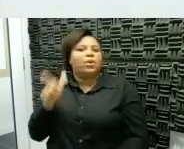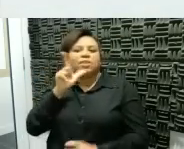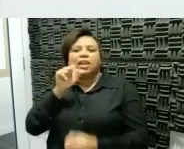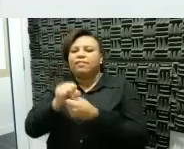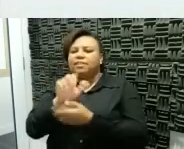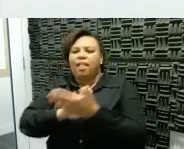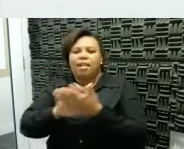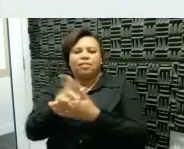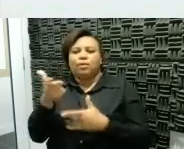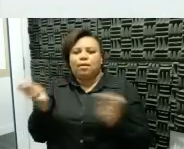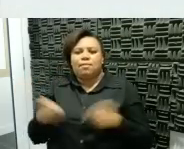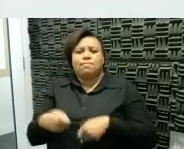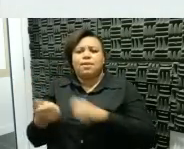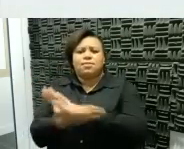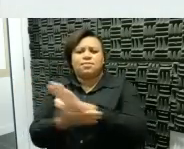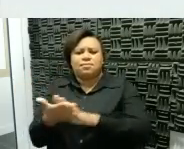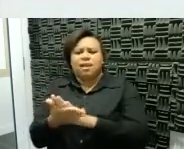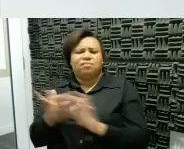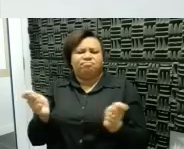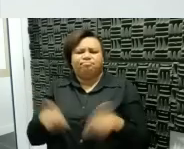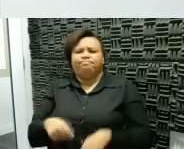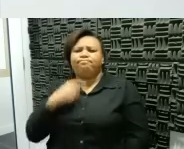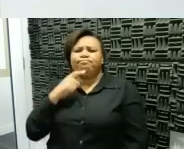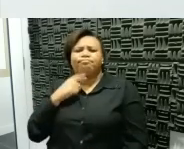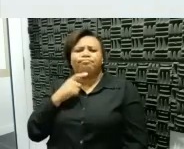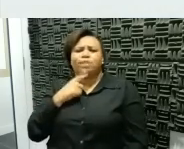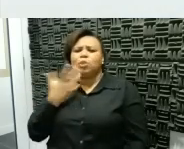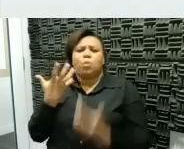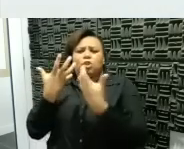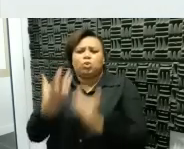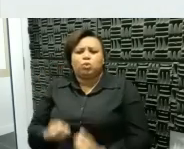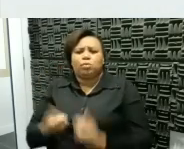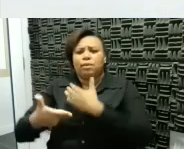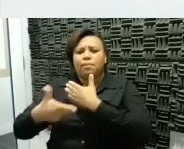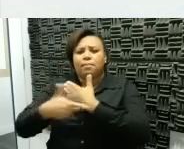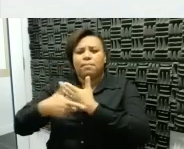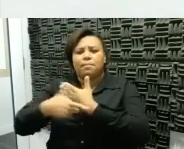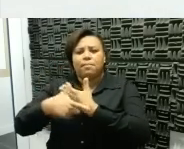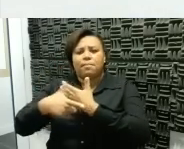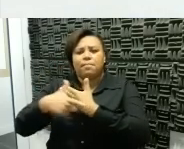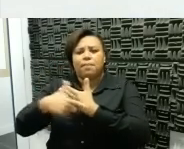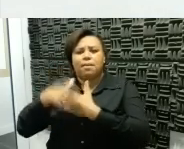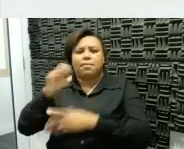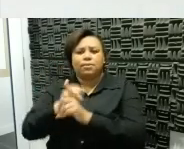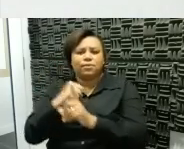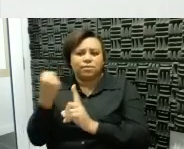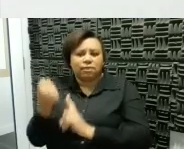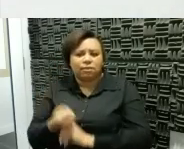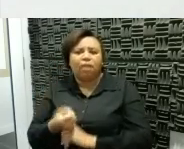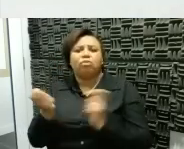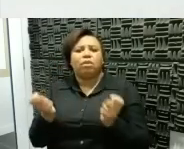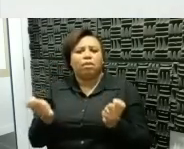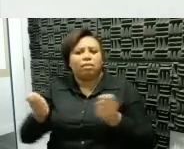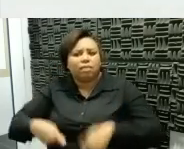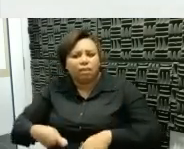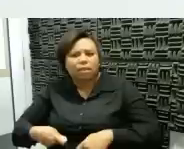condições de de assumir um papel ã na sociedade que dê conta né ã de